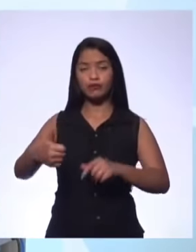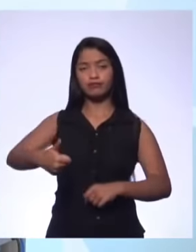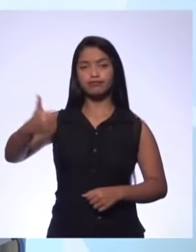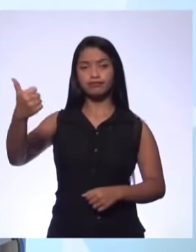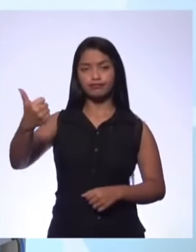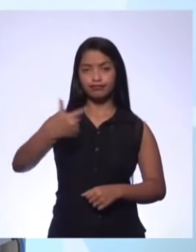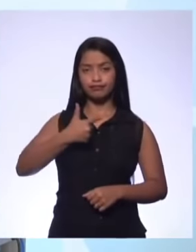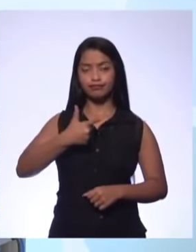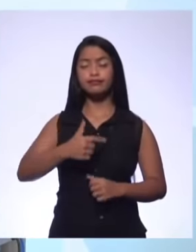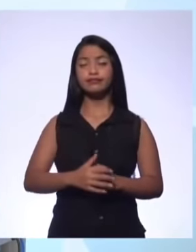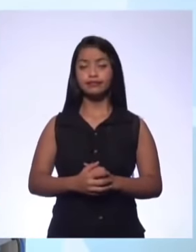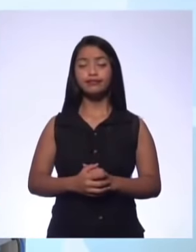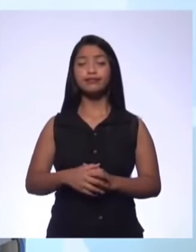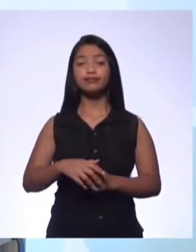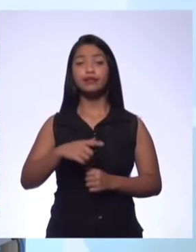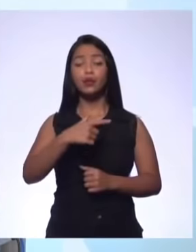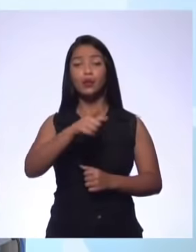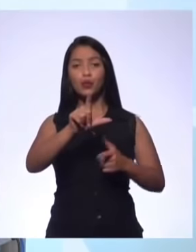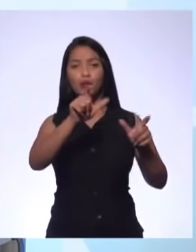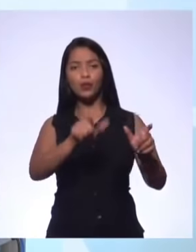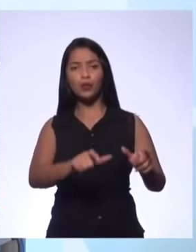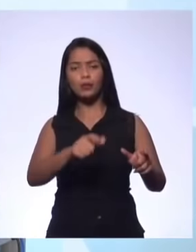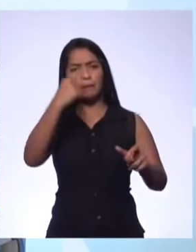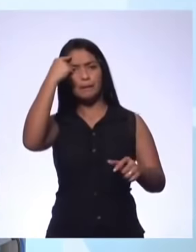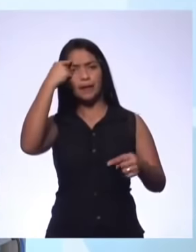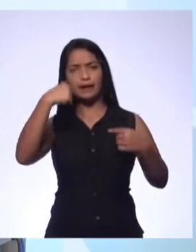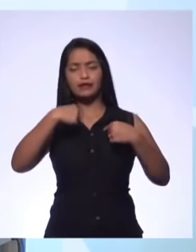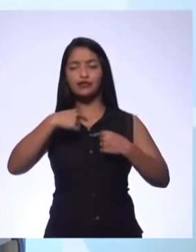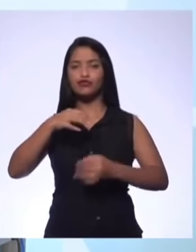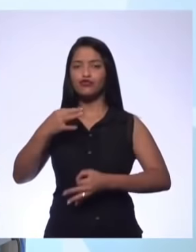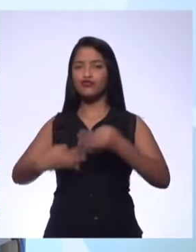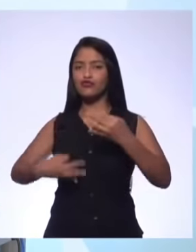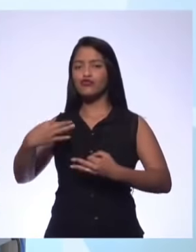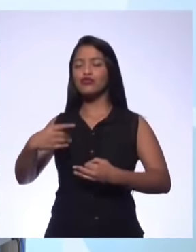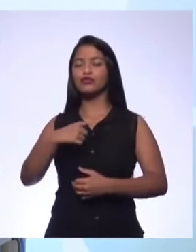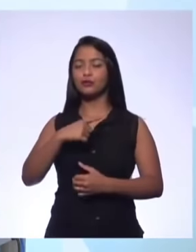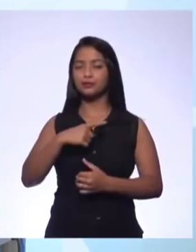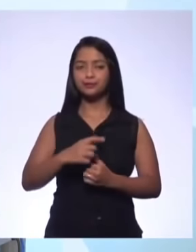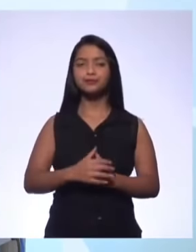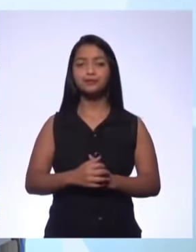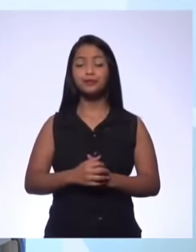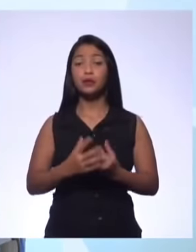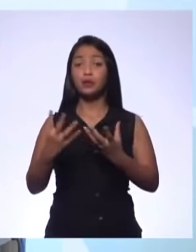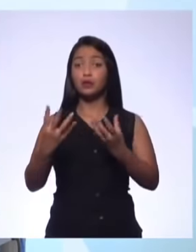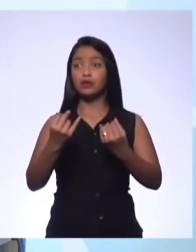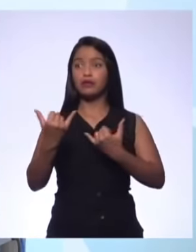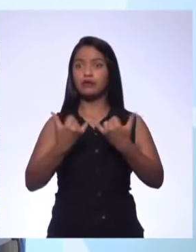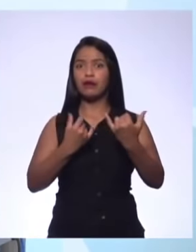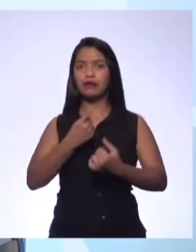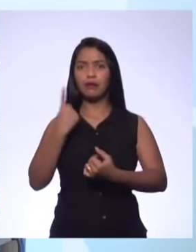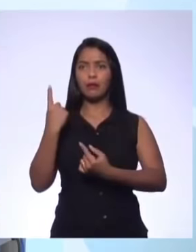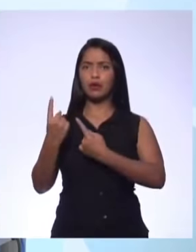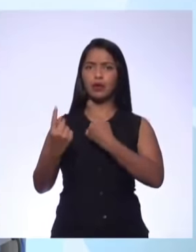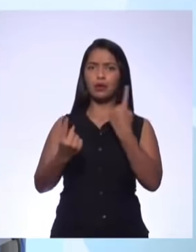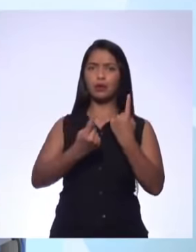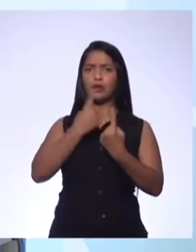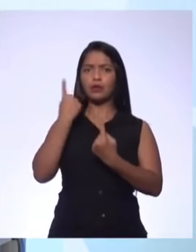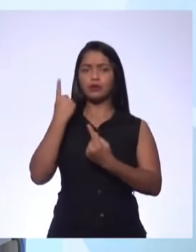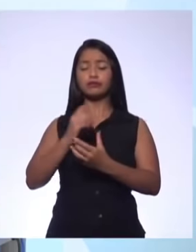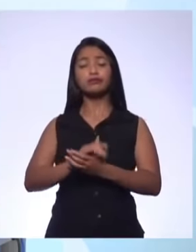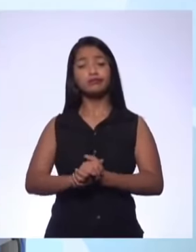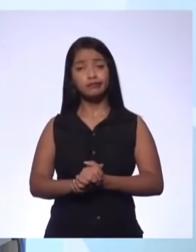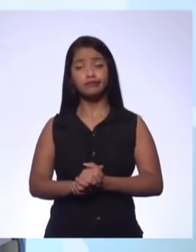é julgado e subestimado por qualquer um que pensar. Eu sou aquele que escuta muitos nãos. Eu sou aquele que trabalha com a cabeça